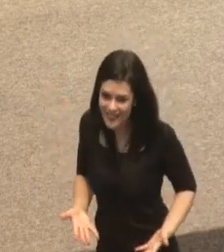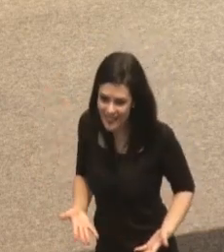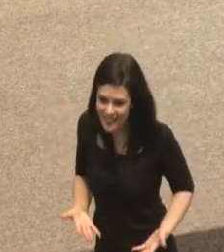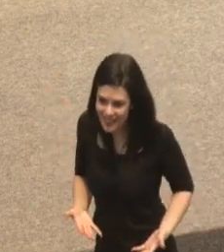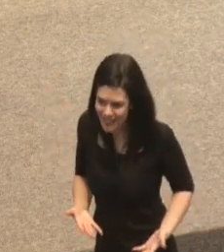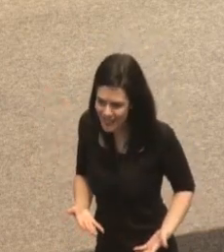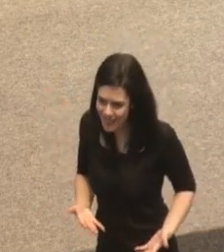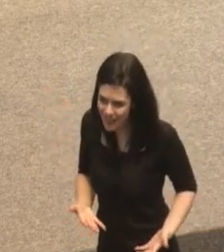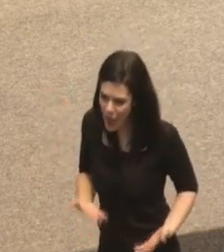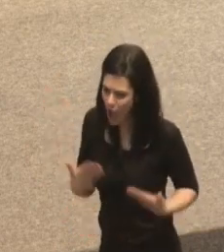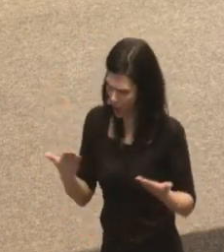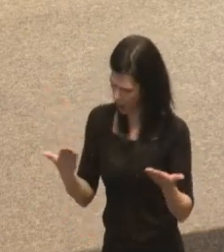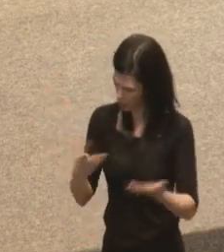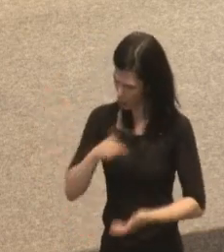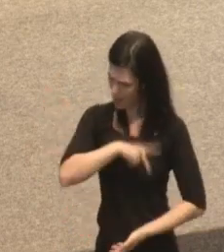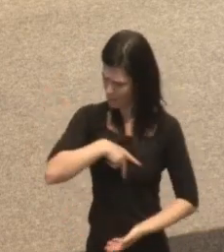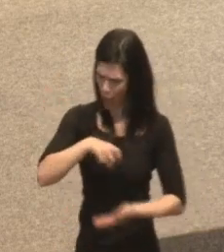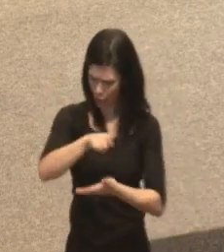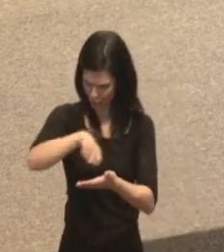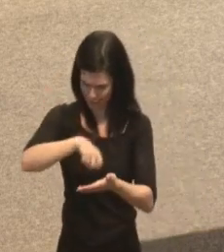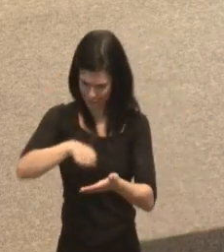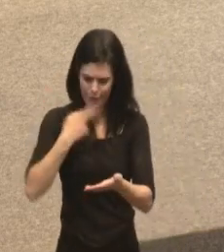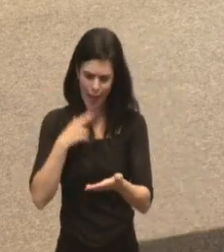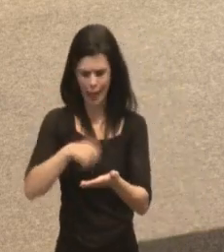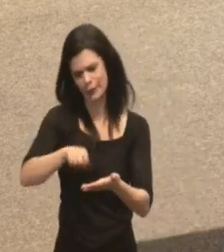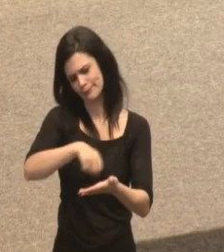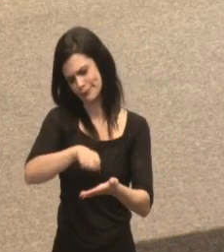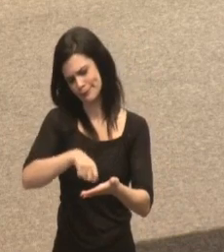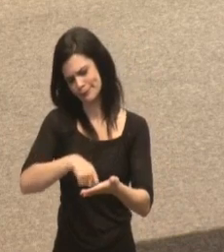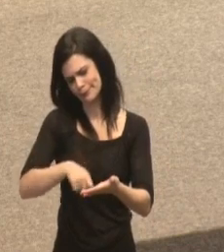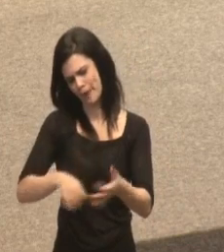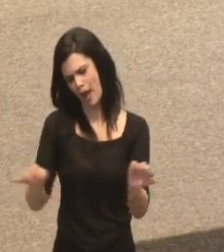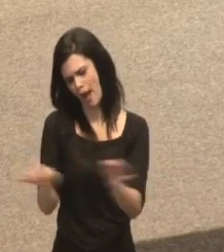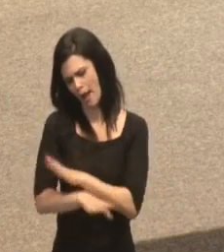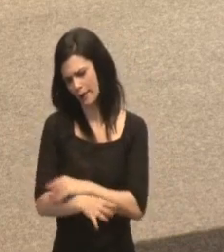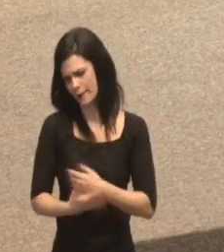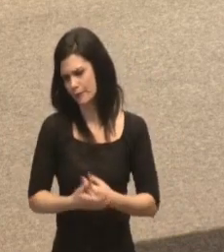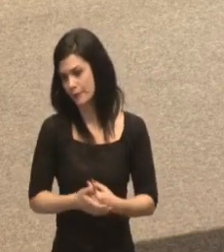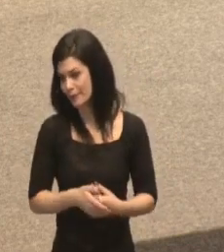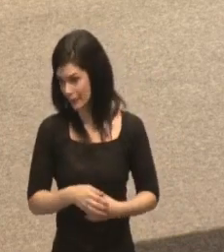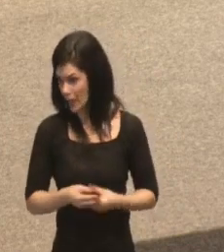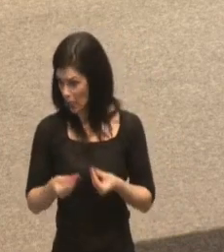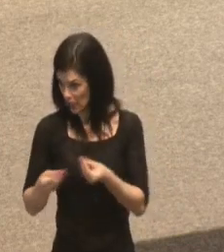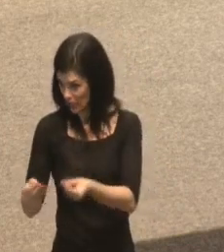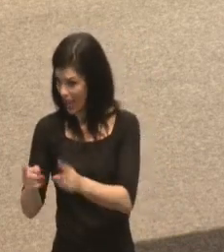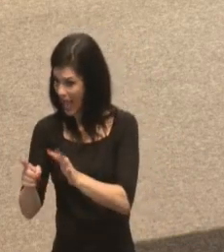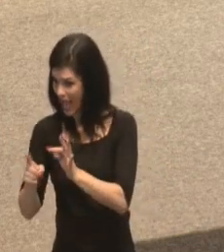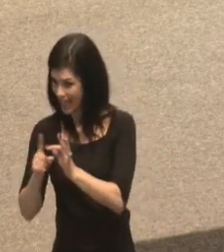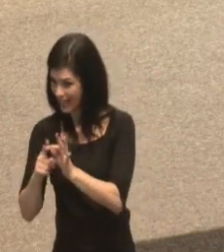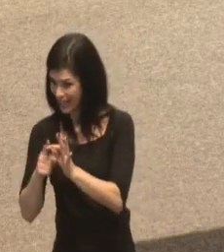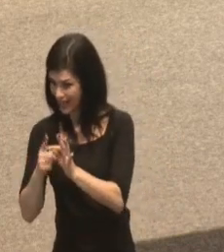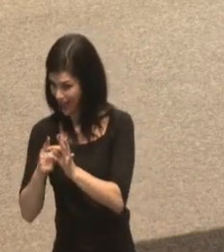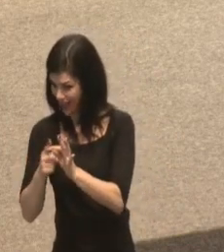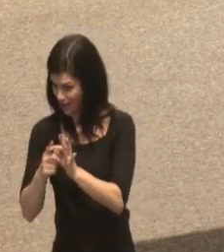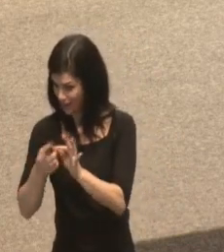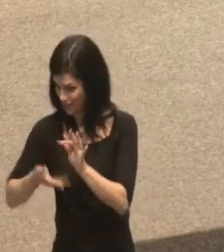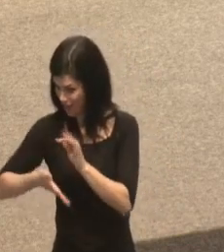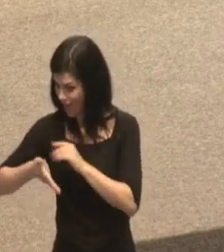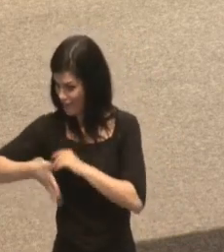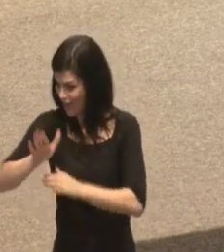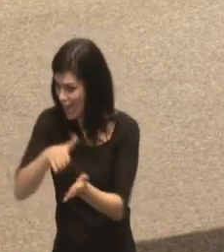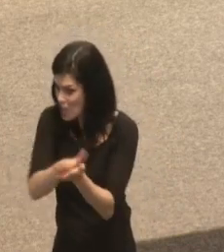irmãos acham que Paulo terminou a carta e disse para Timóteo: Timóteo, dá um pulo ali na gráfica e pede para fazer 10.000